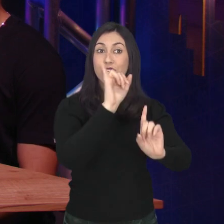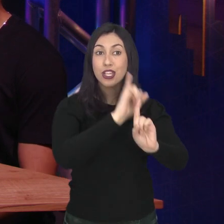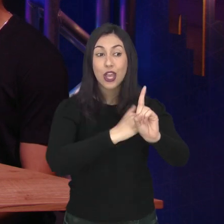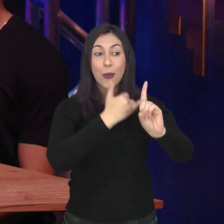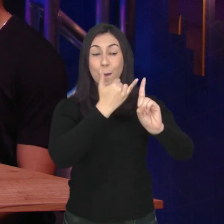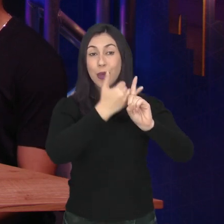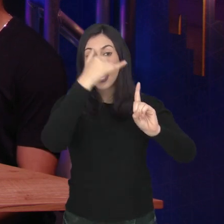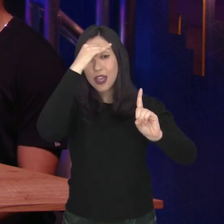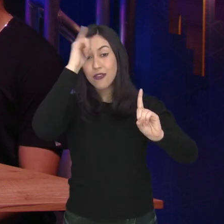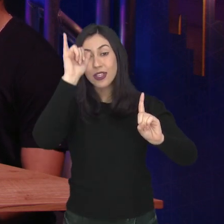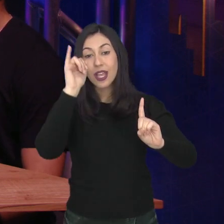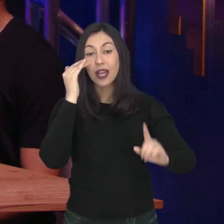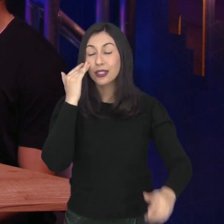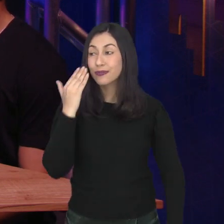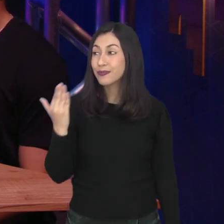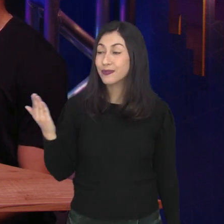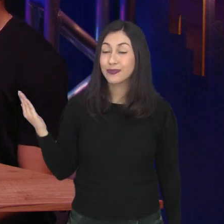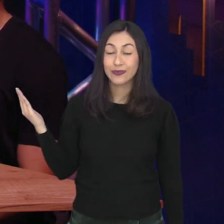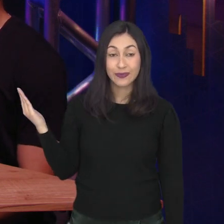vou deixar o número aqui, é